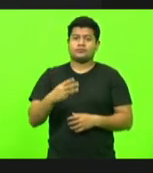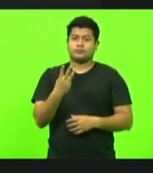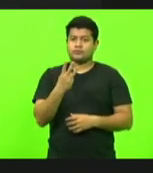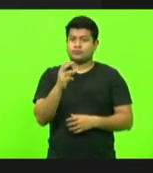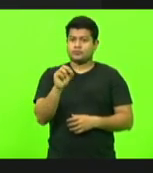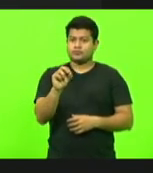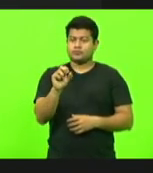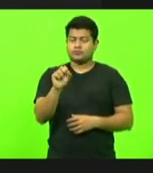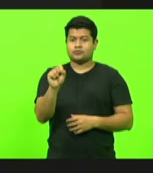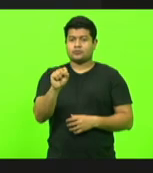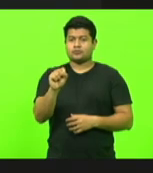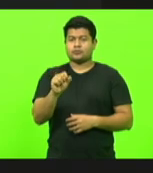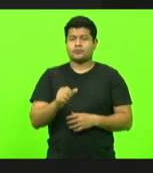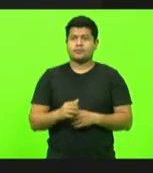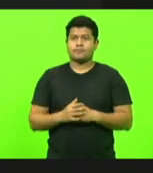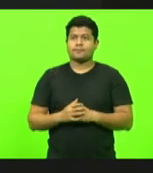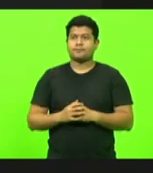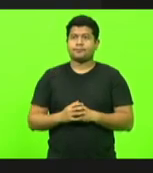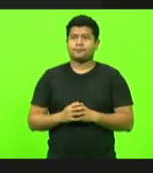segundos, senhores deputados.